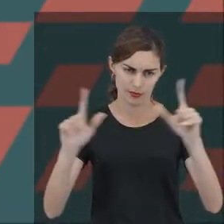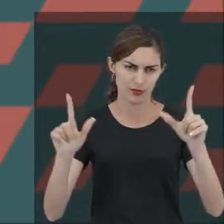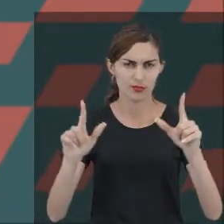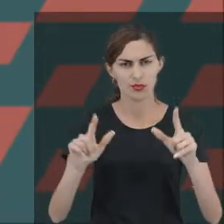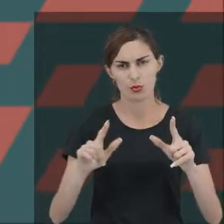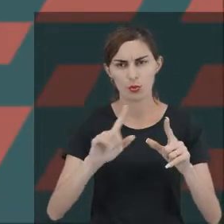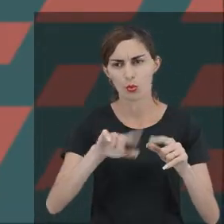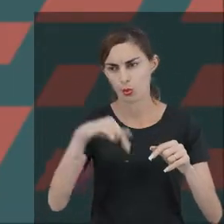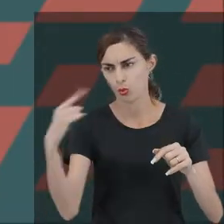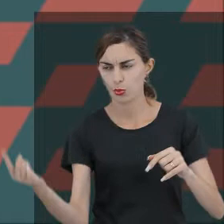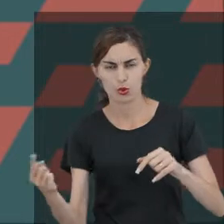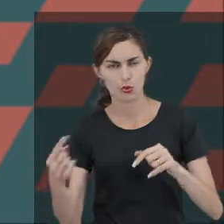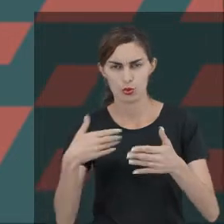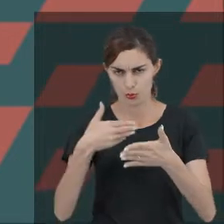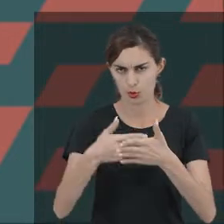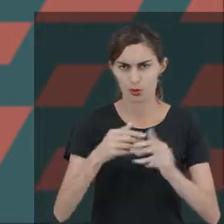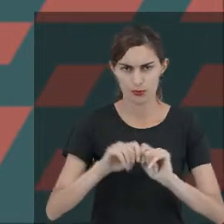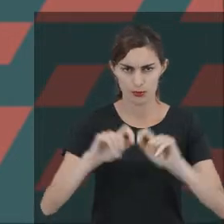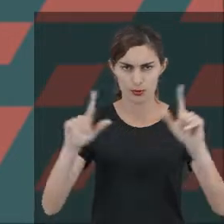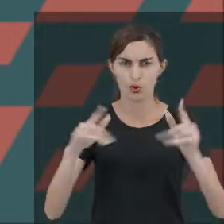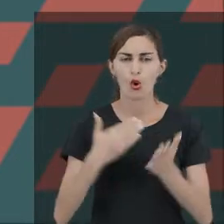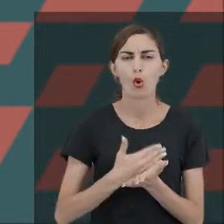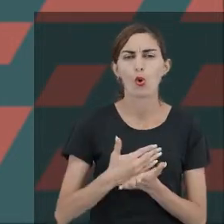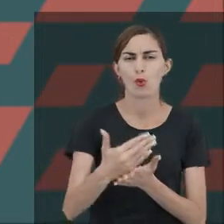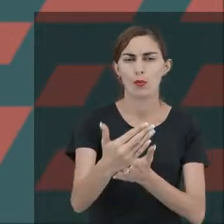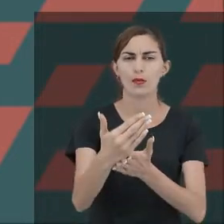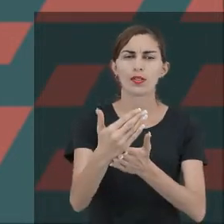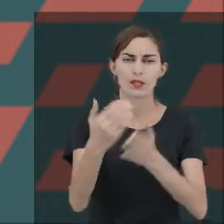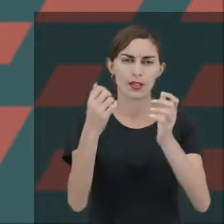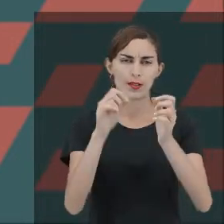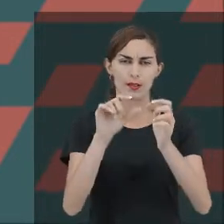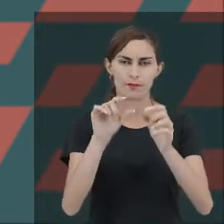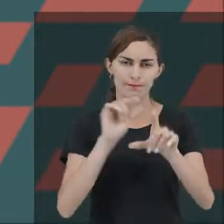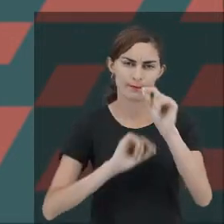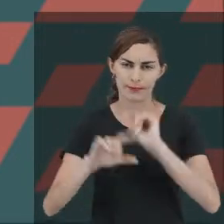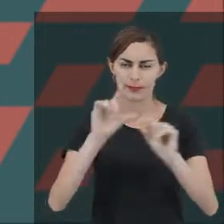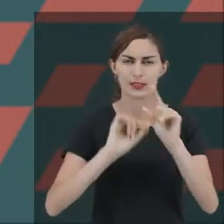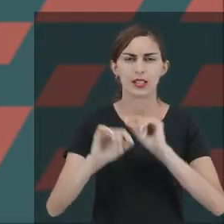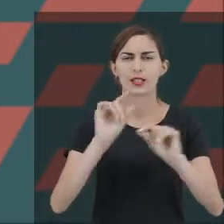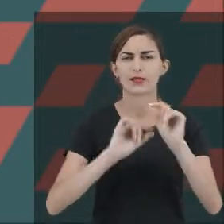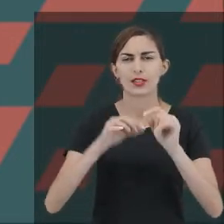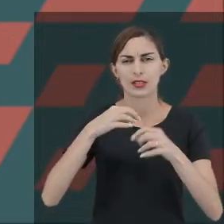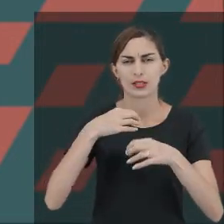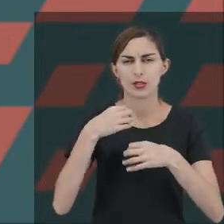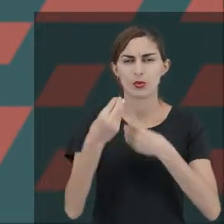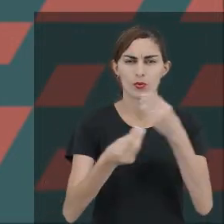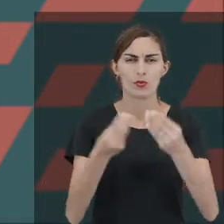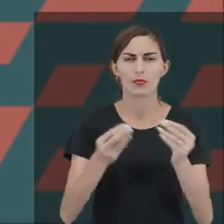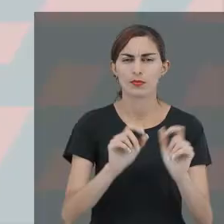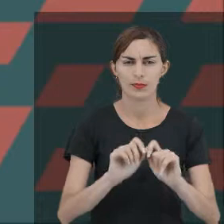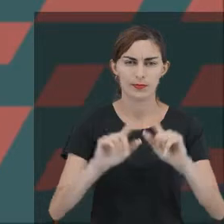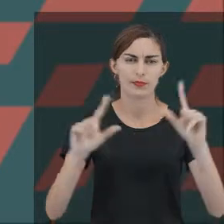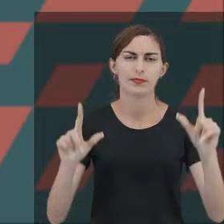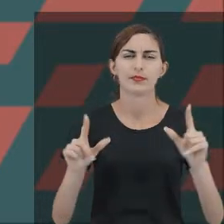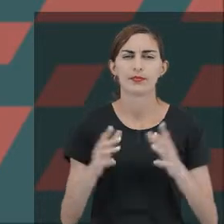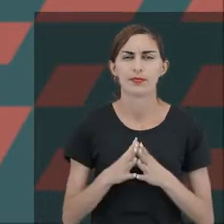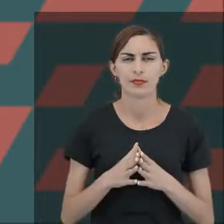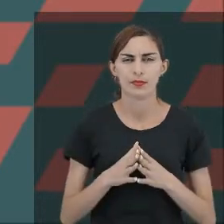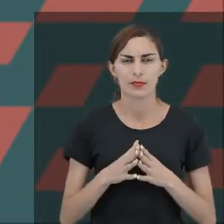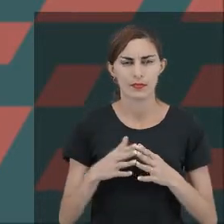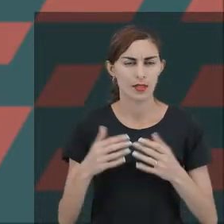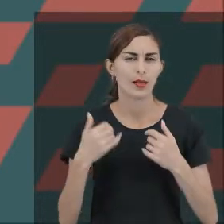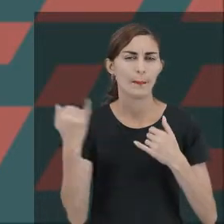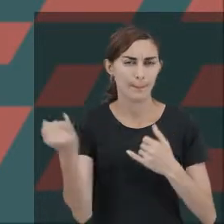que o seguinte ou o outro, nós já vamos começar as diretrizes de classificação e de investigação dos casos. Então, um